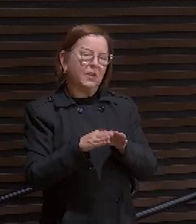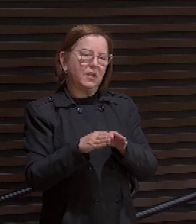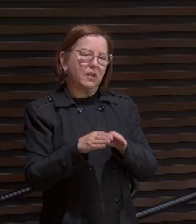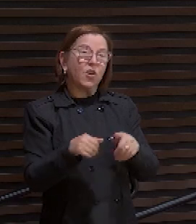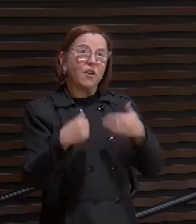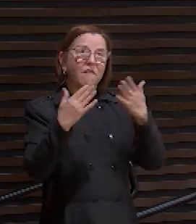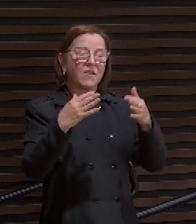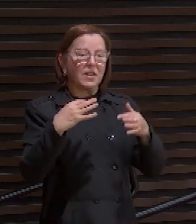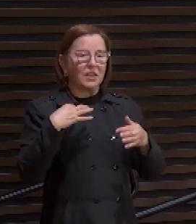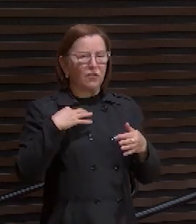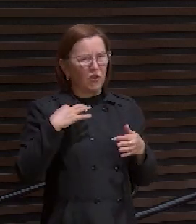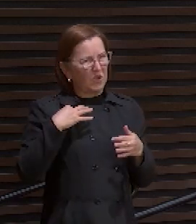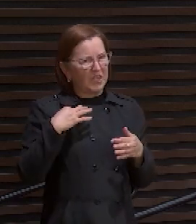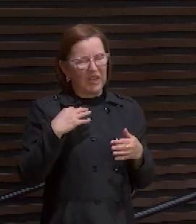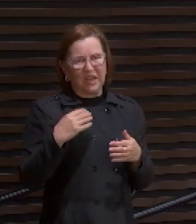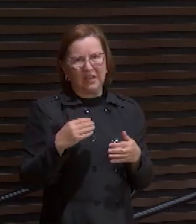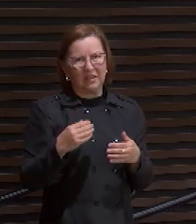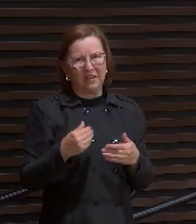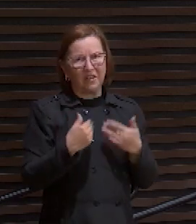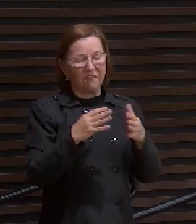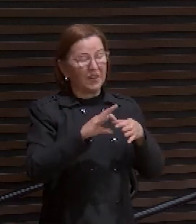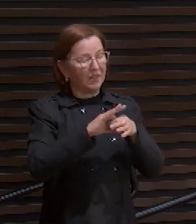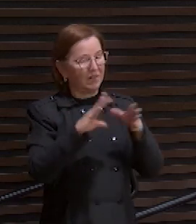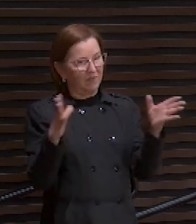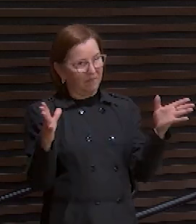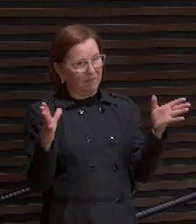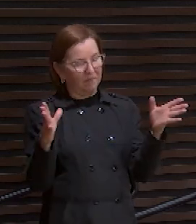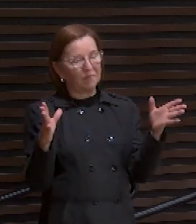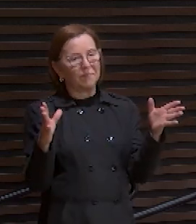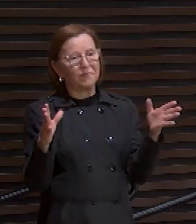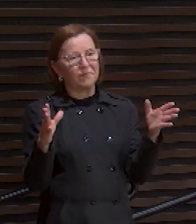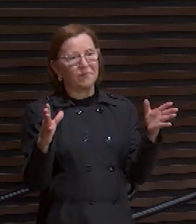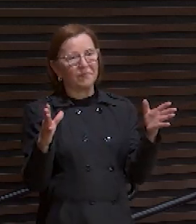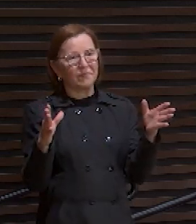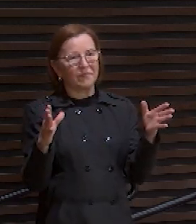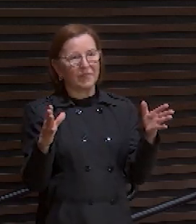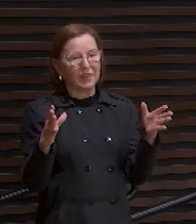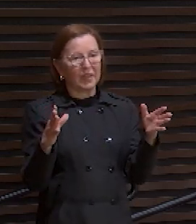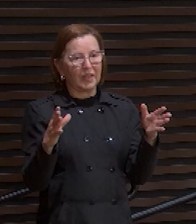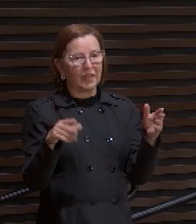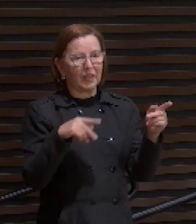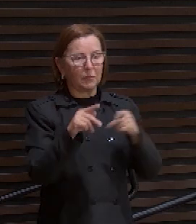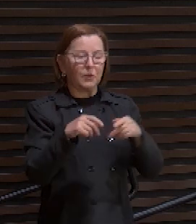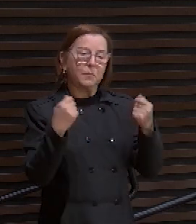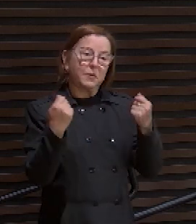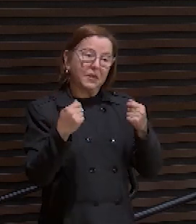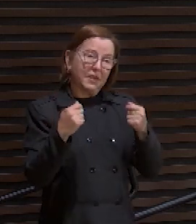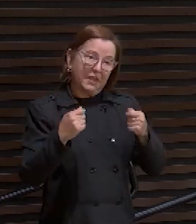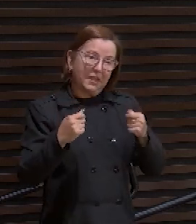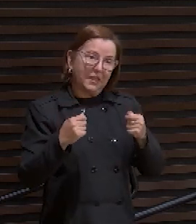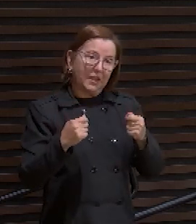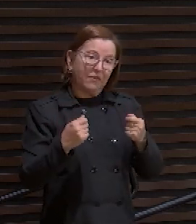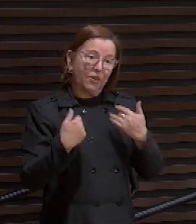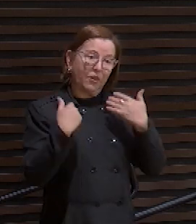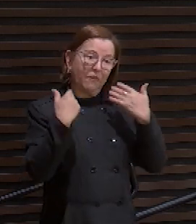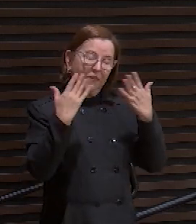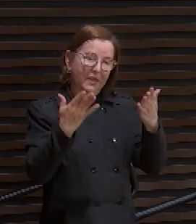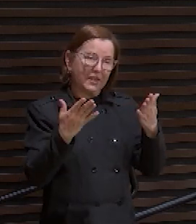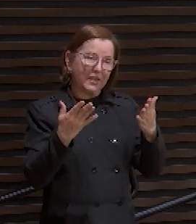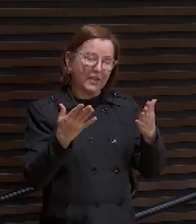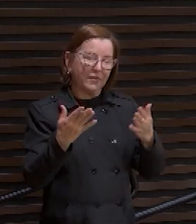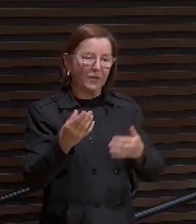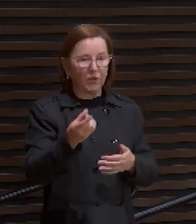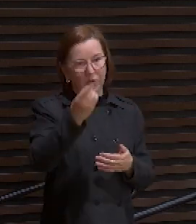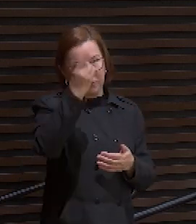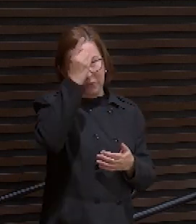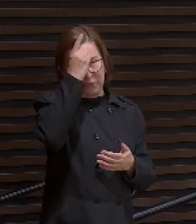voluntárias, ofertas livres. Eles tinham que oferecer. Os sacrifícios os dons